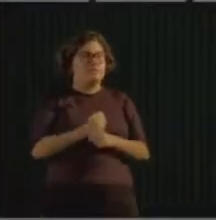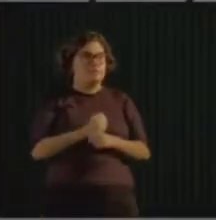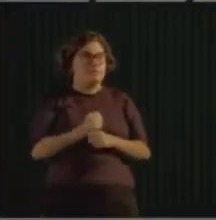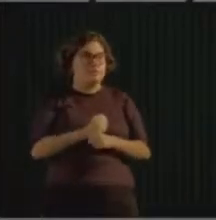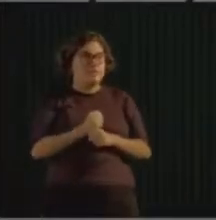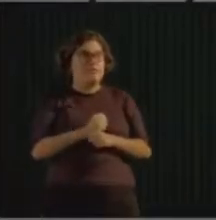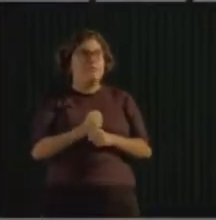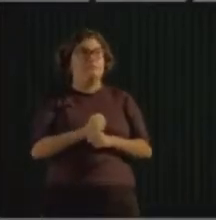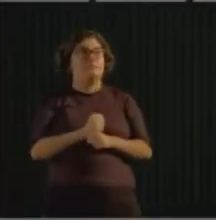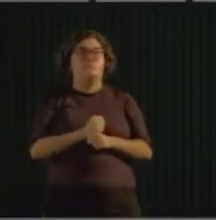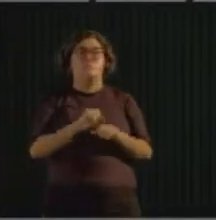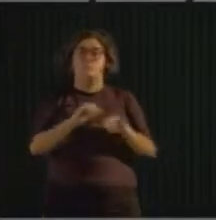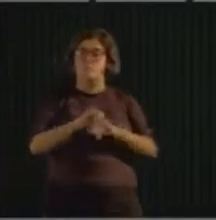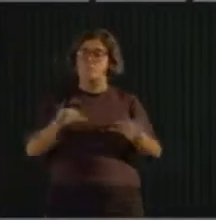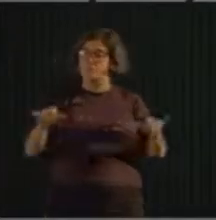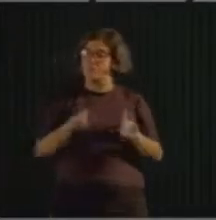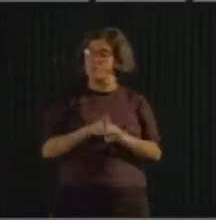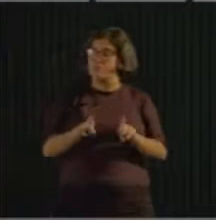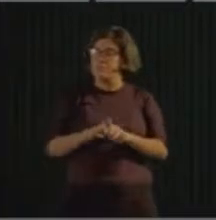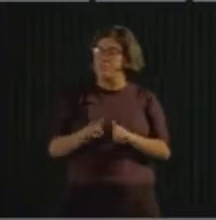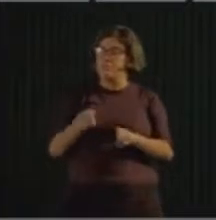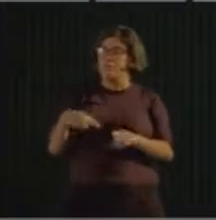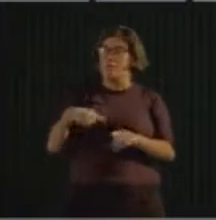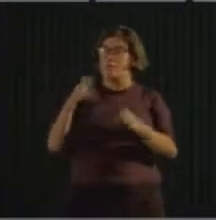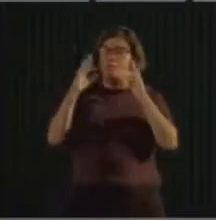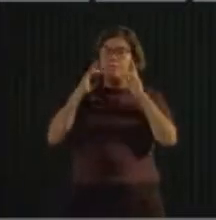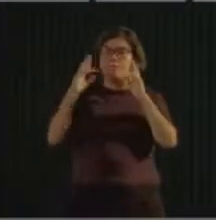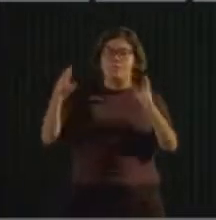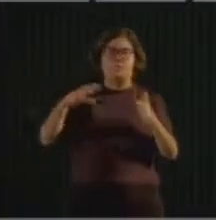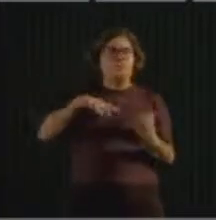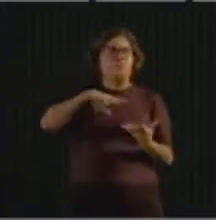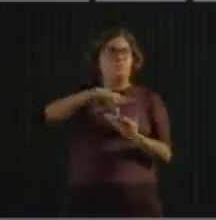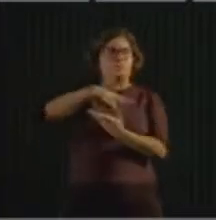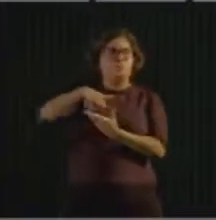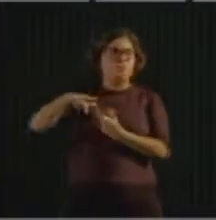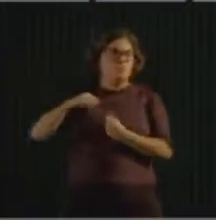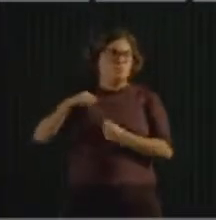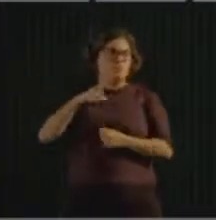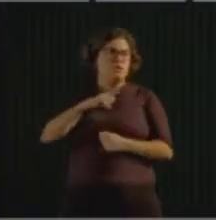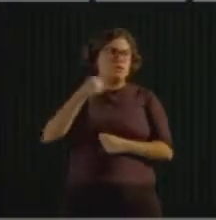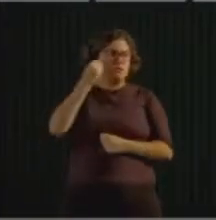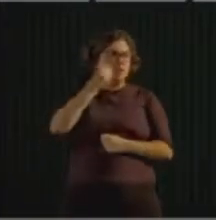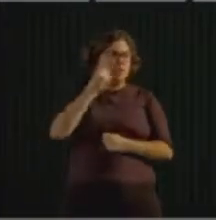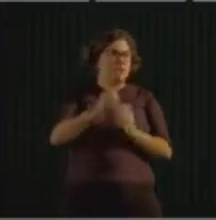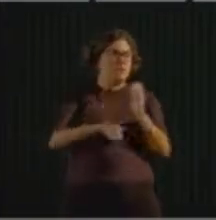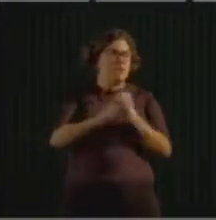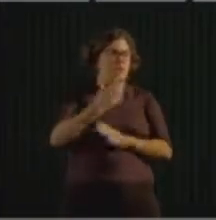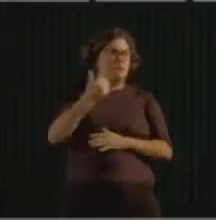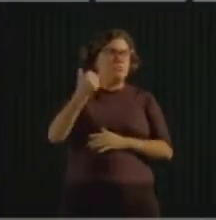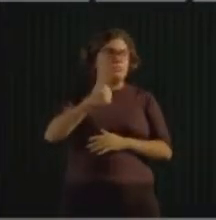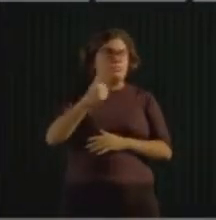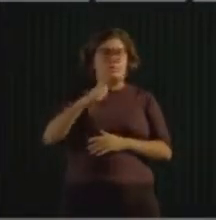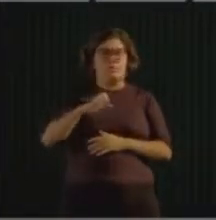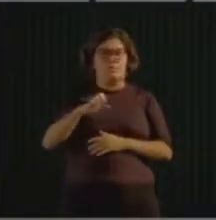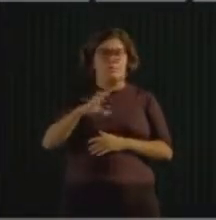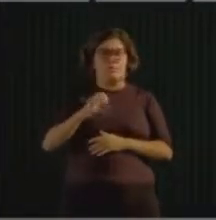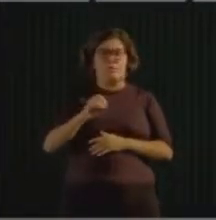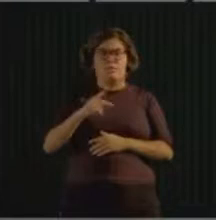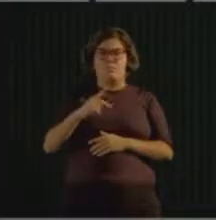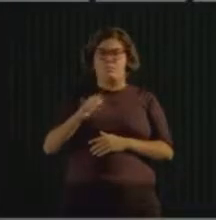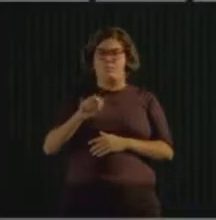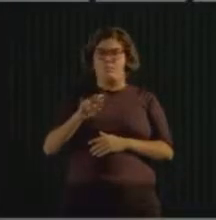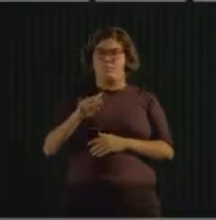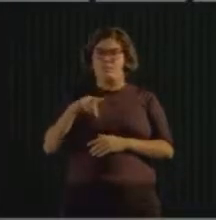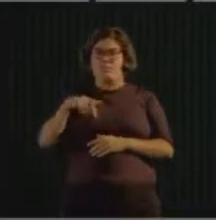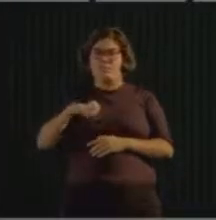Lixo Zero. É respeitado internacionalmente por sua experiência e é o criador do primeiro ecoparque do mundo,